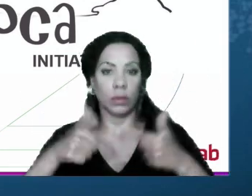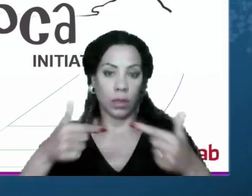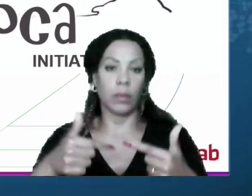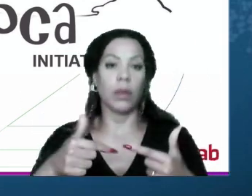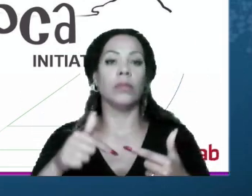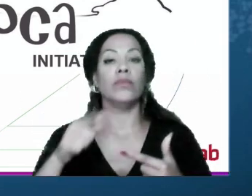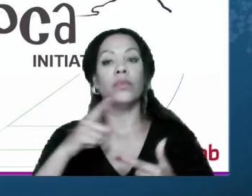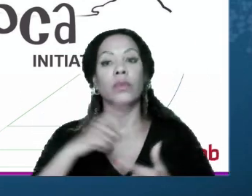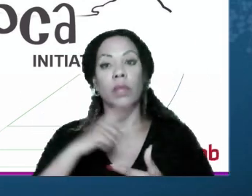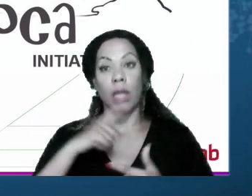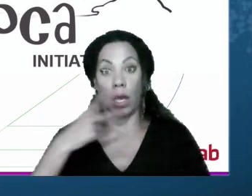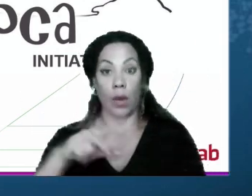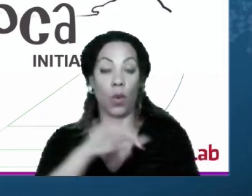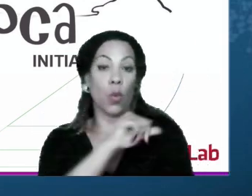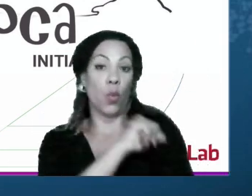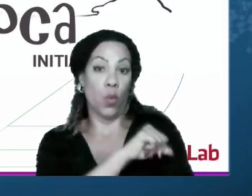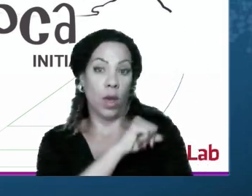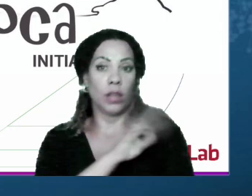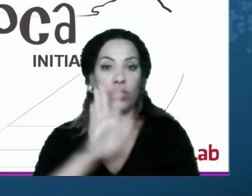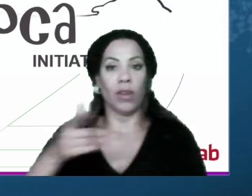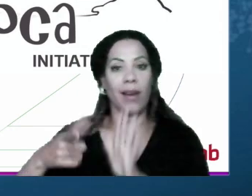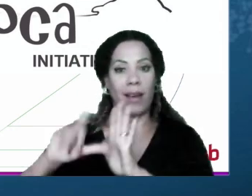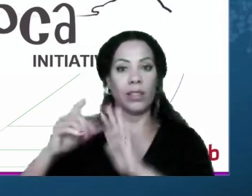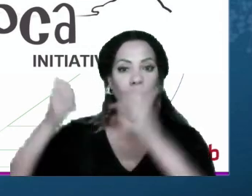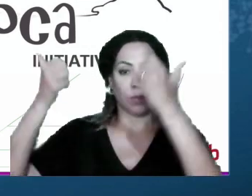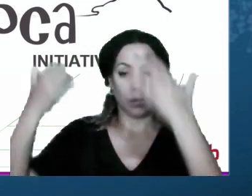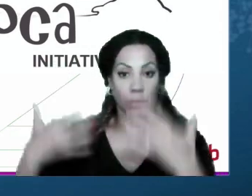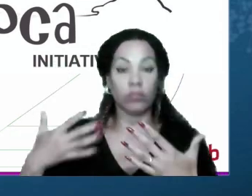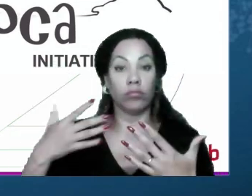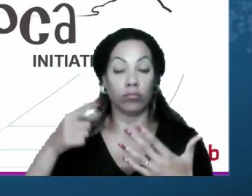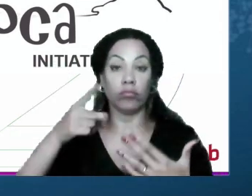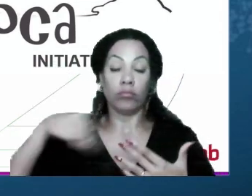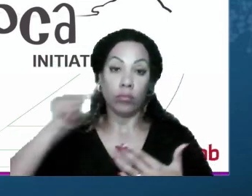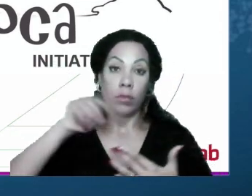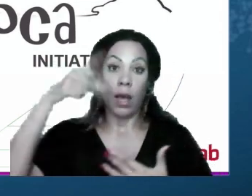a iniciativa carioca, como já foi explicado. Aqui nós temos